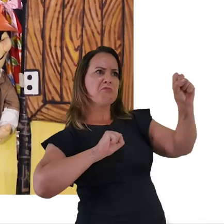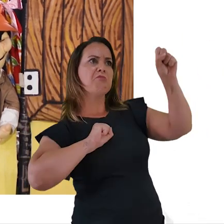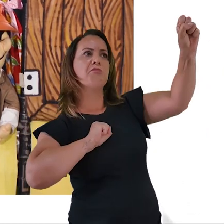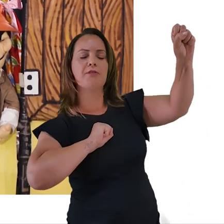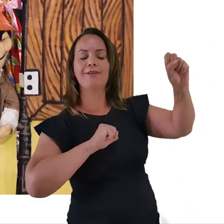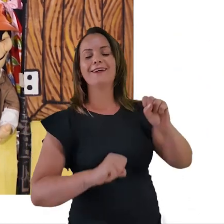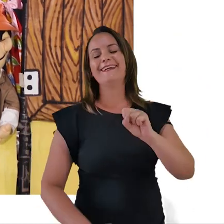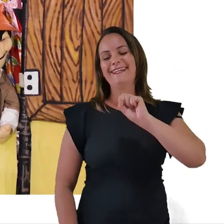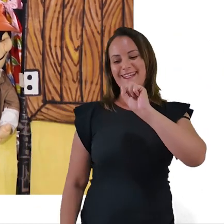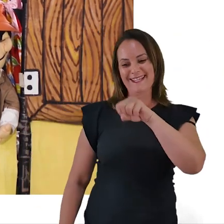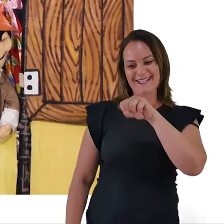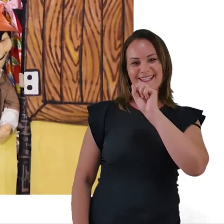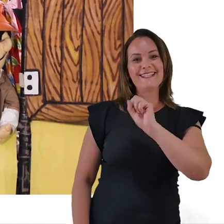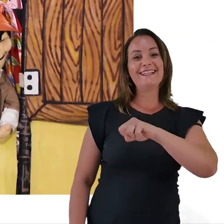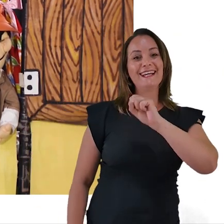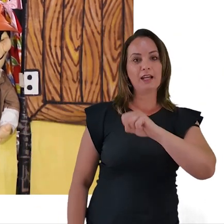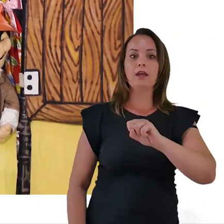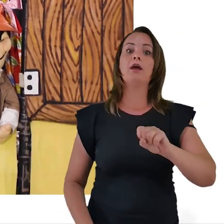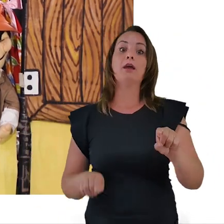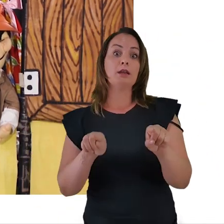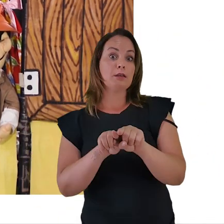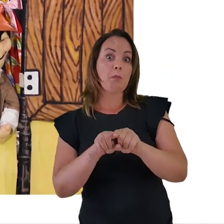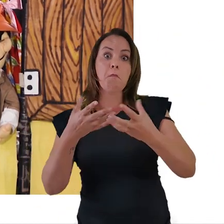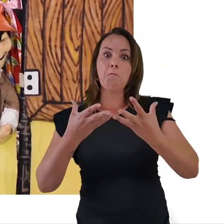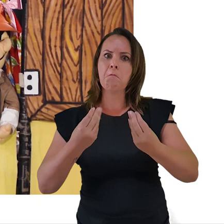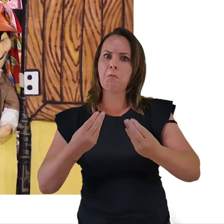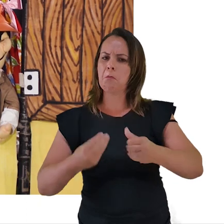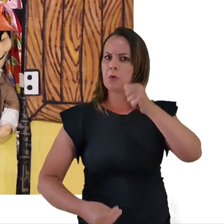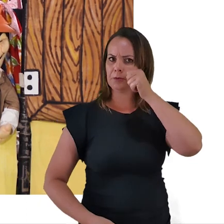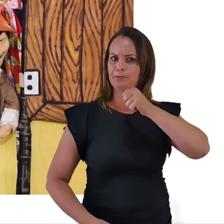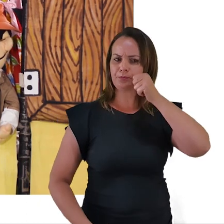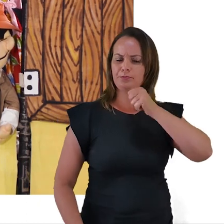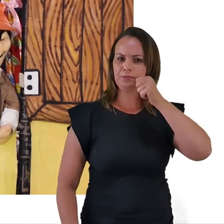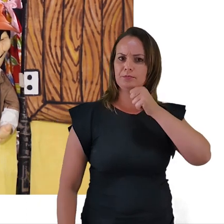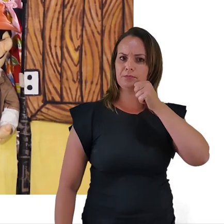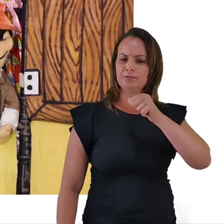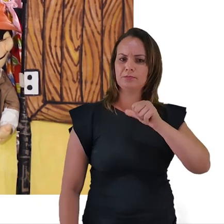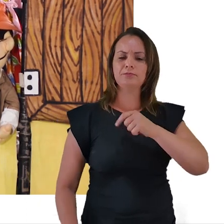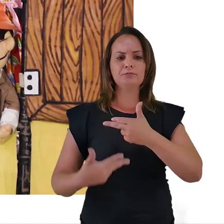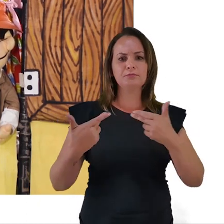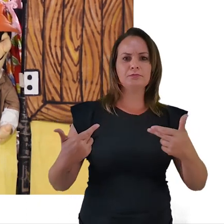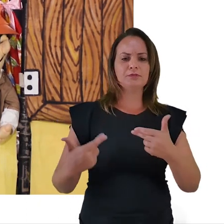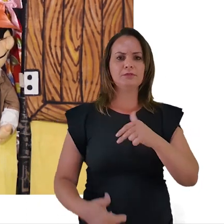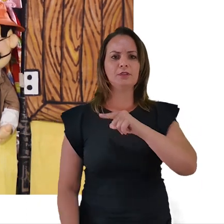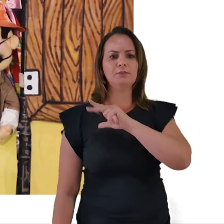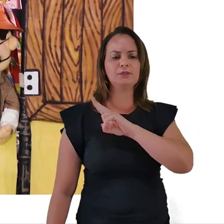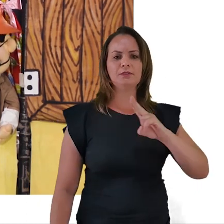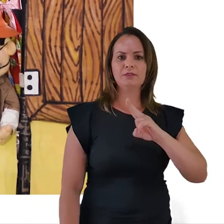Pedro. Ele e muitas mulheres também. E depois do Edward Jenner,